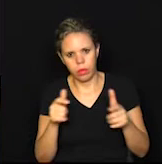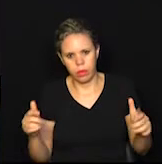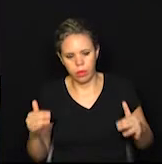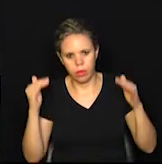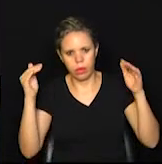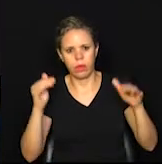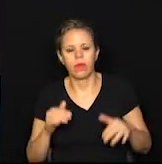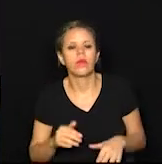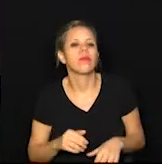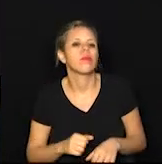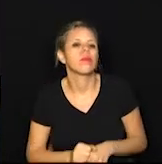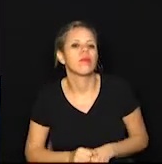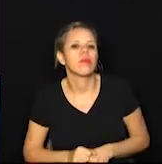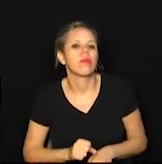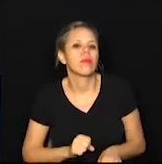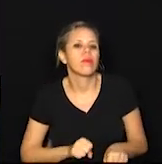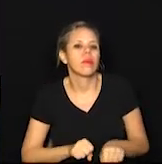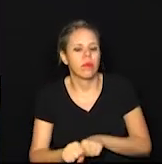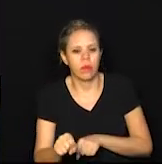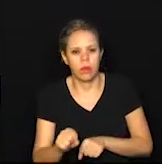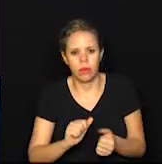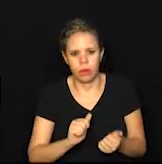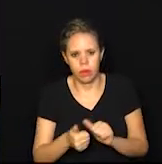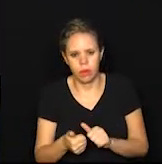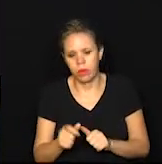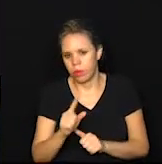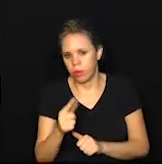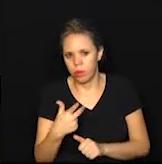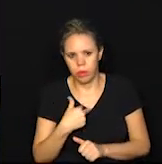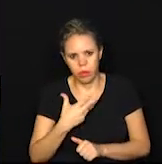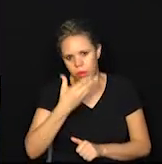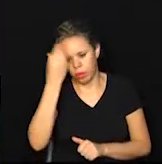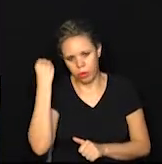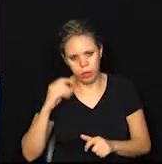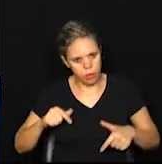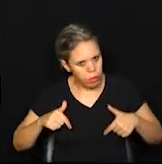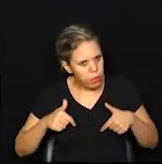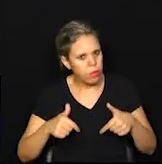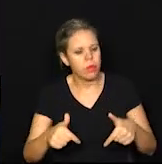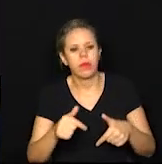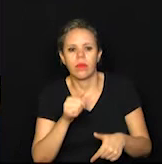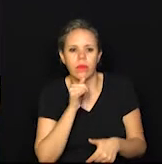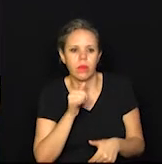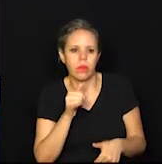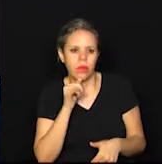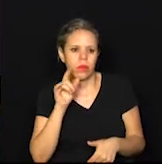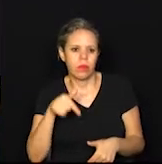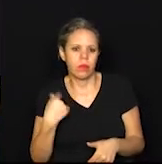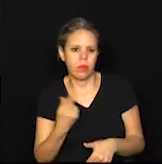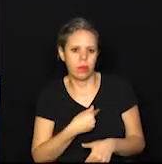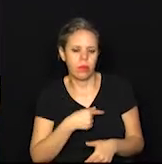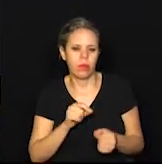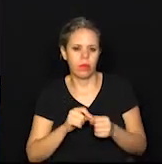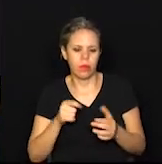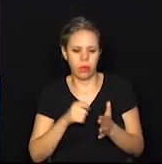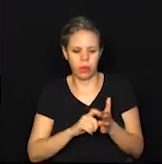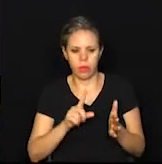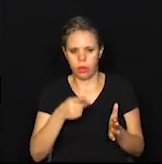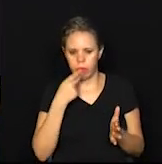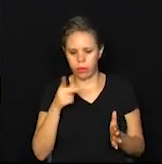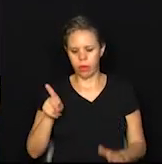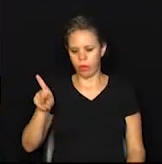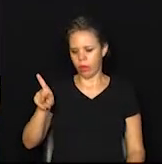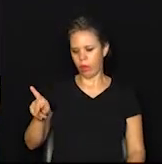formação esportiva, sem esquecer de outras ações esportivas, como o paradesporto, que isso vou falar mais para frente,